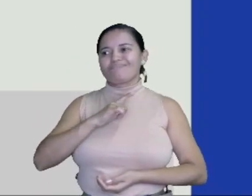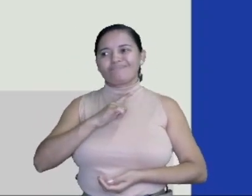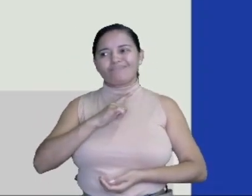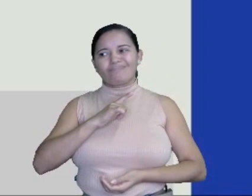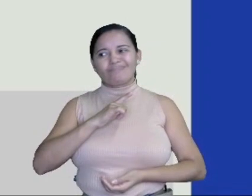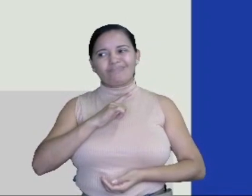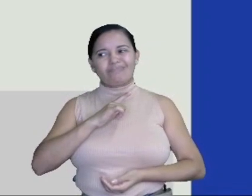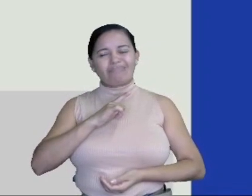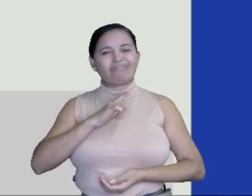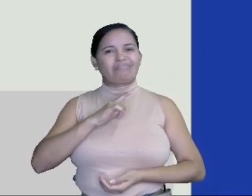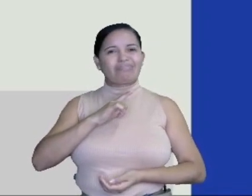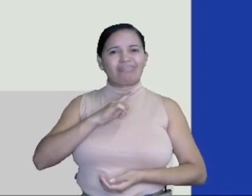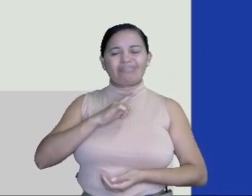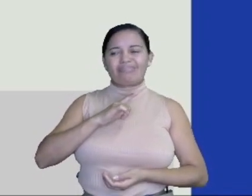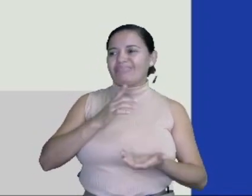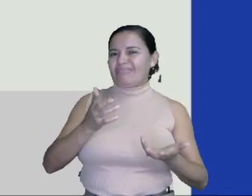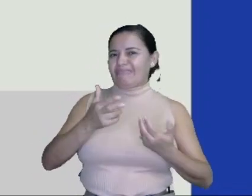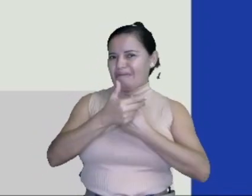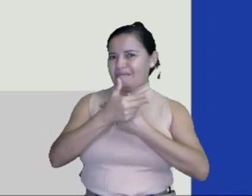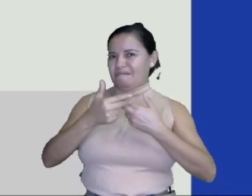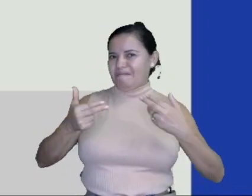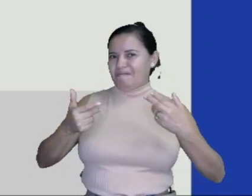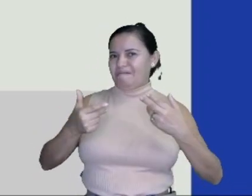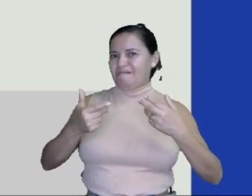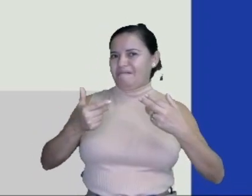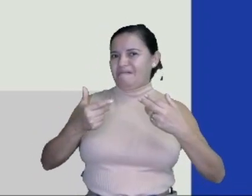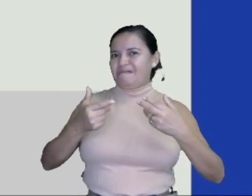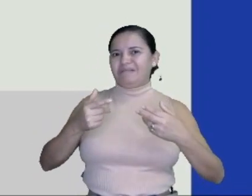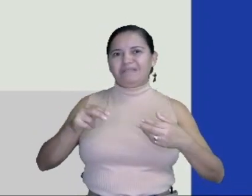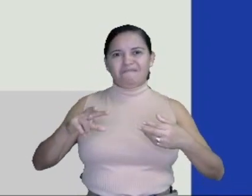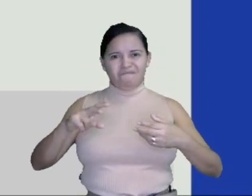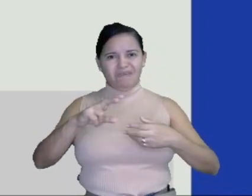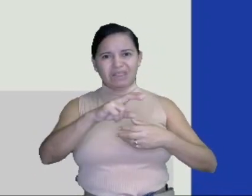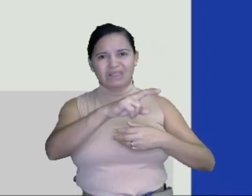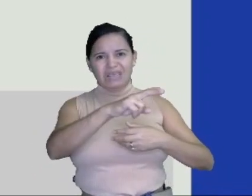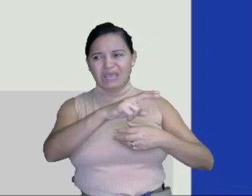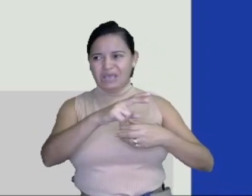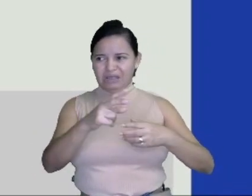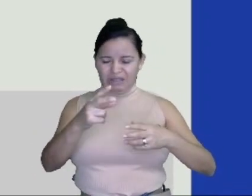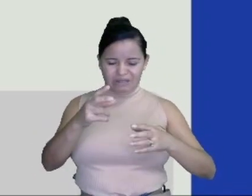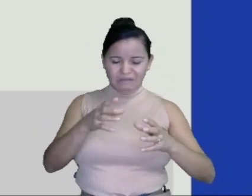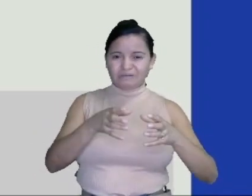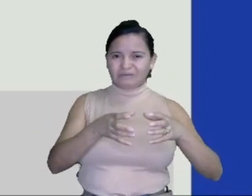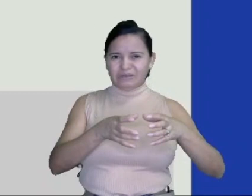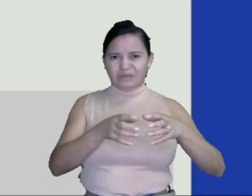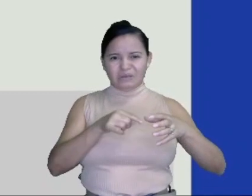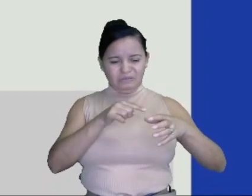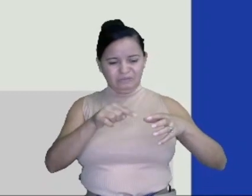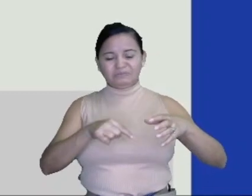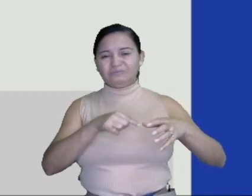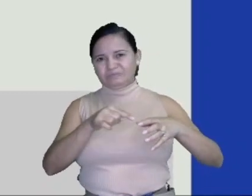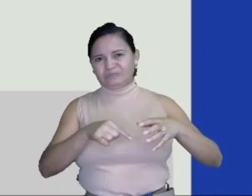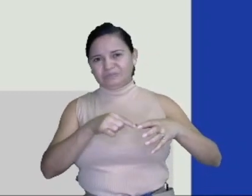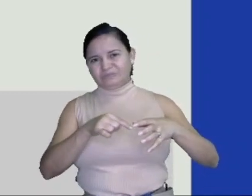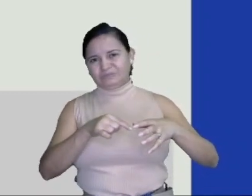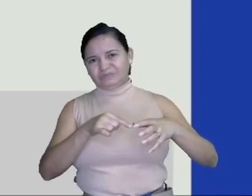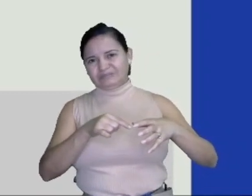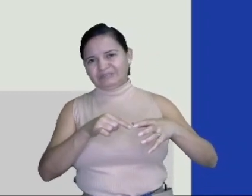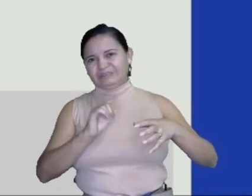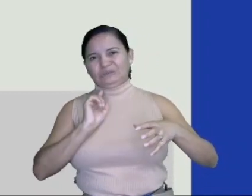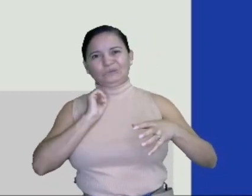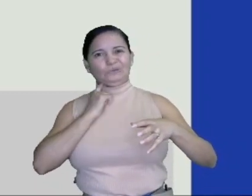um detergente ou veneno, pode cair na nossa comida se a gente não tiver higiene correta. Micróbios